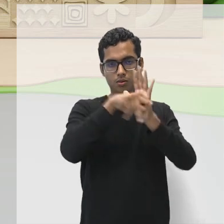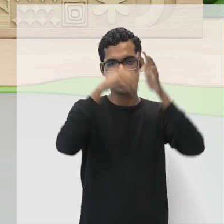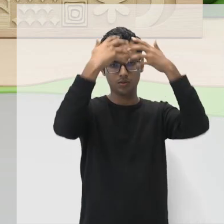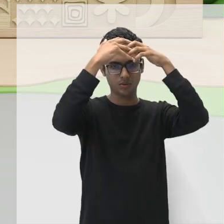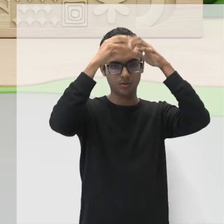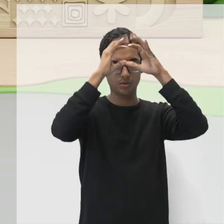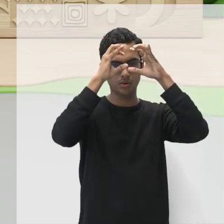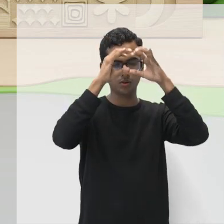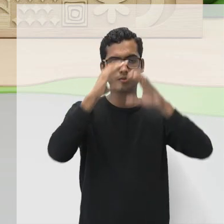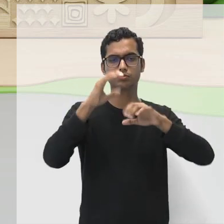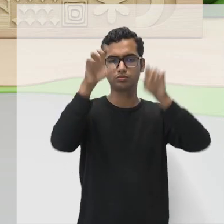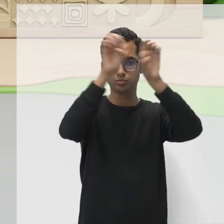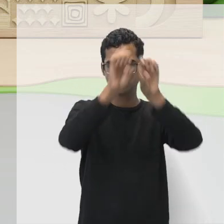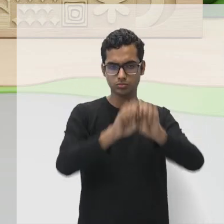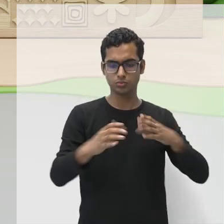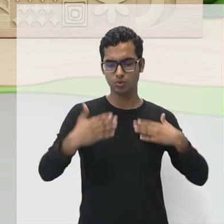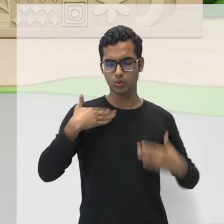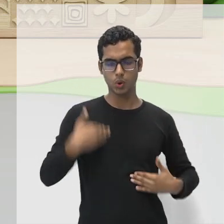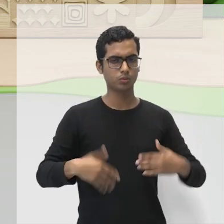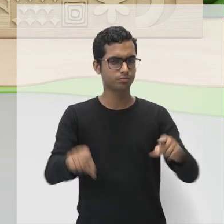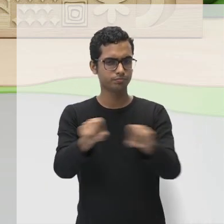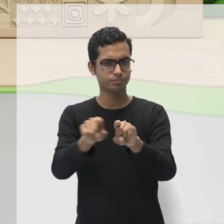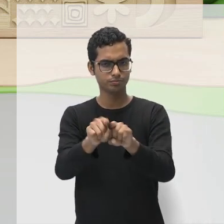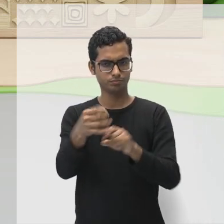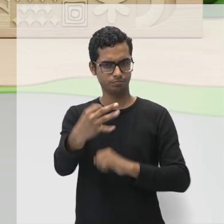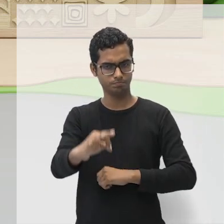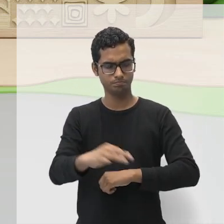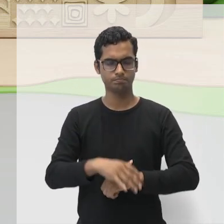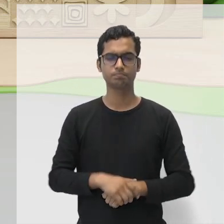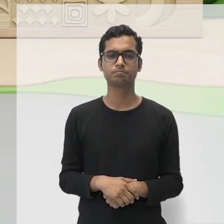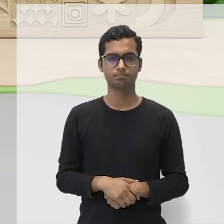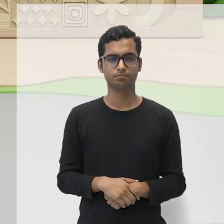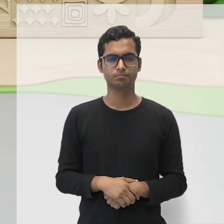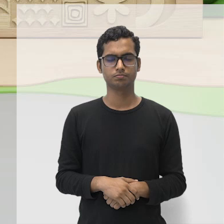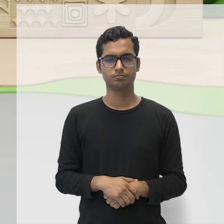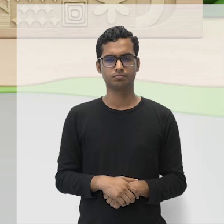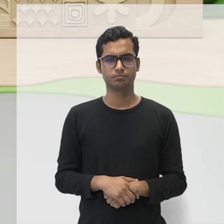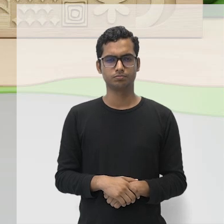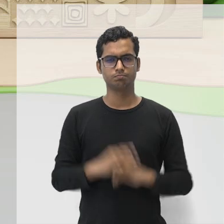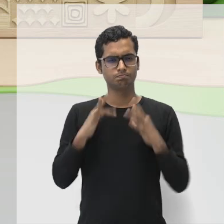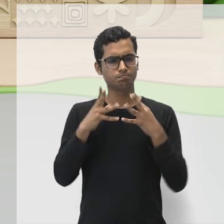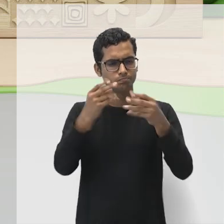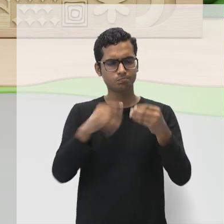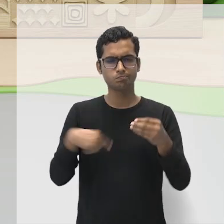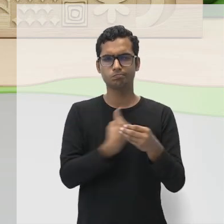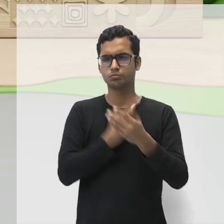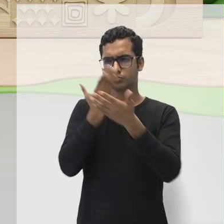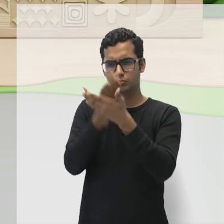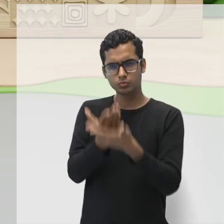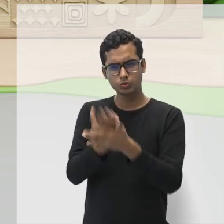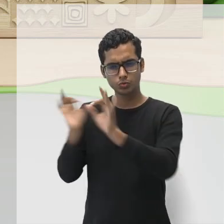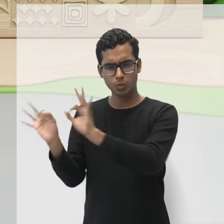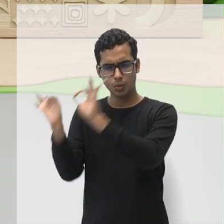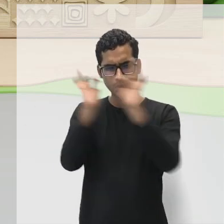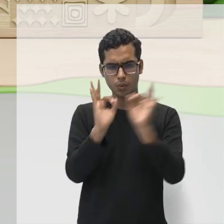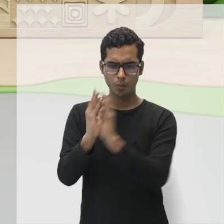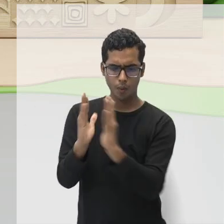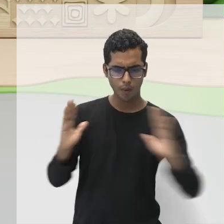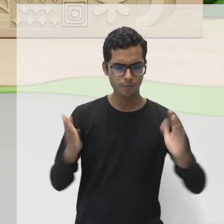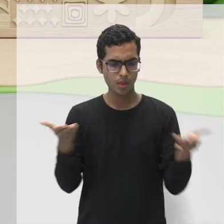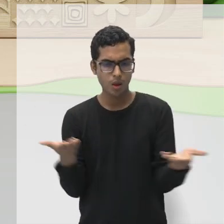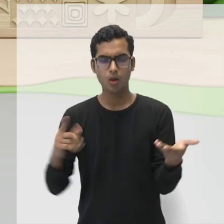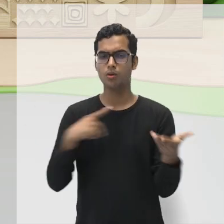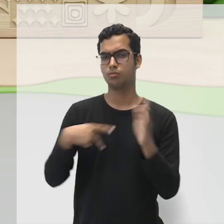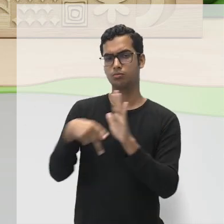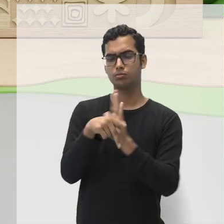da nossa fisiologia também, tá? Então, isso aí tudo que a gente viu até agora aí é